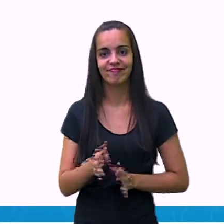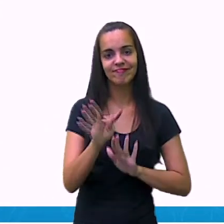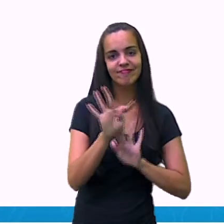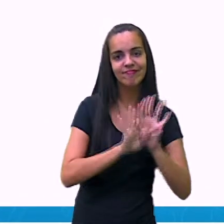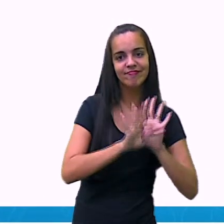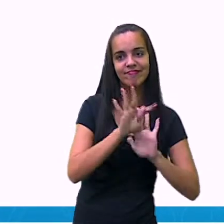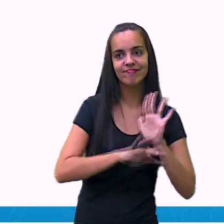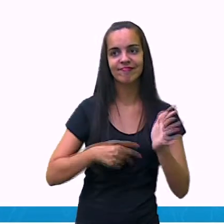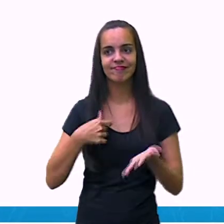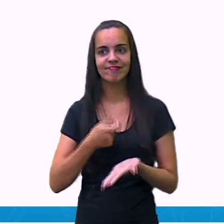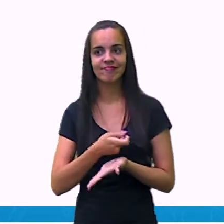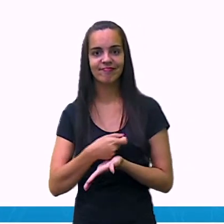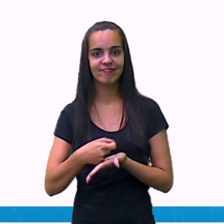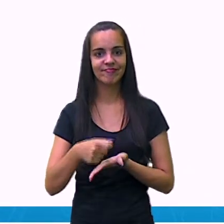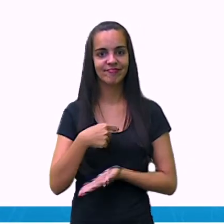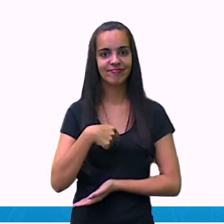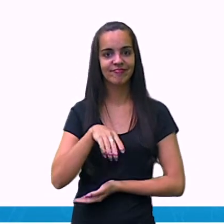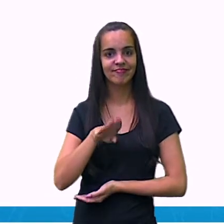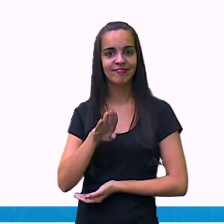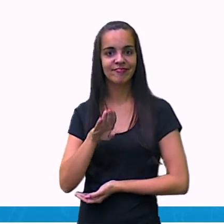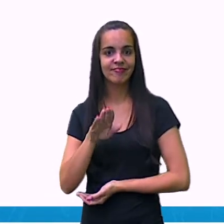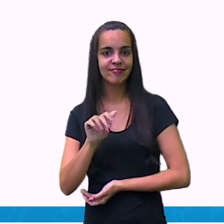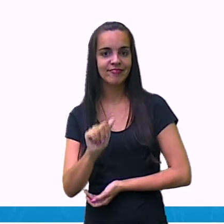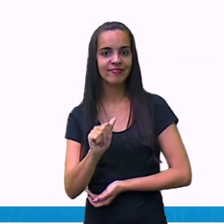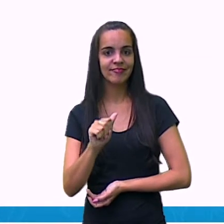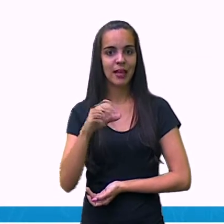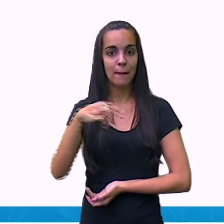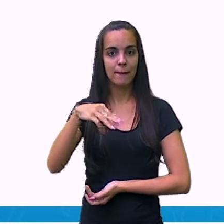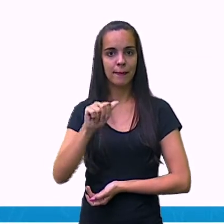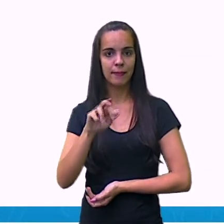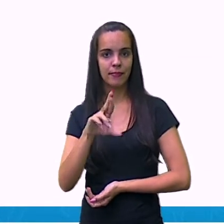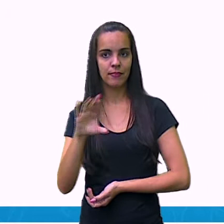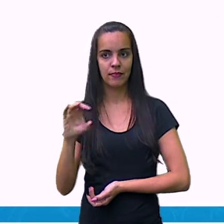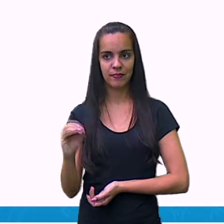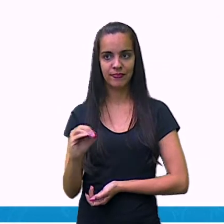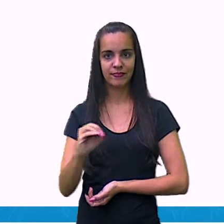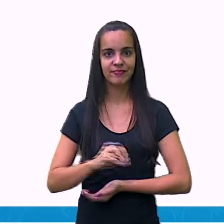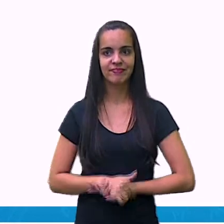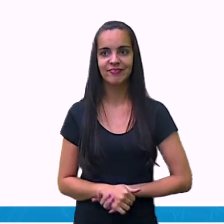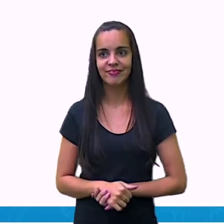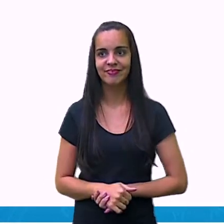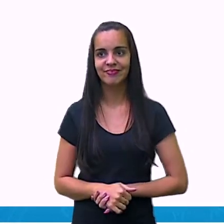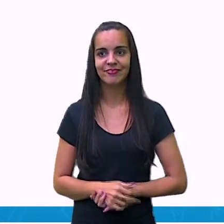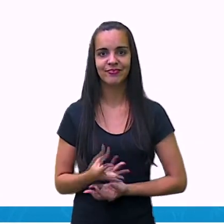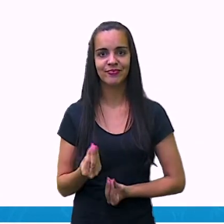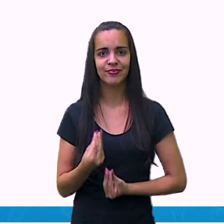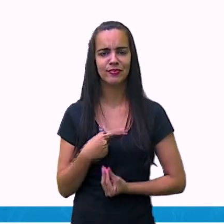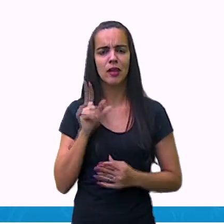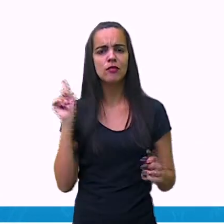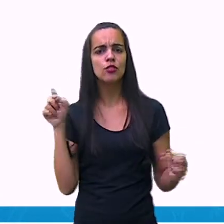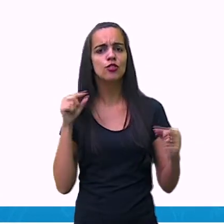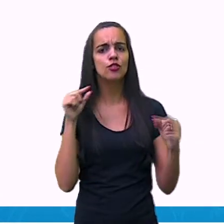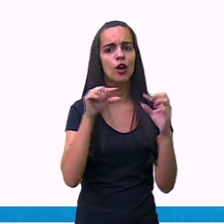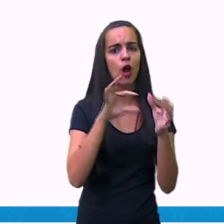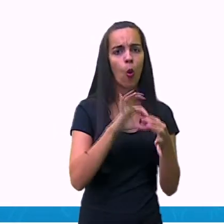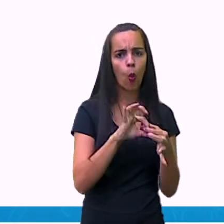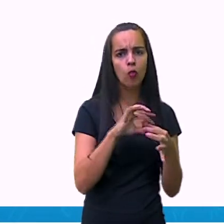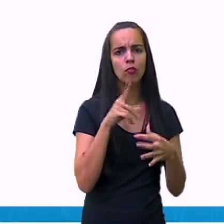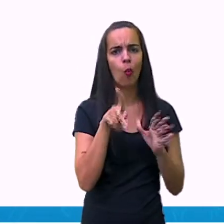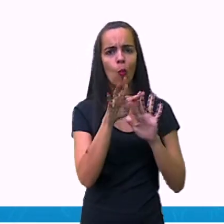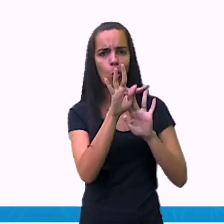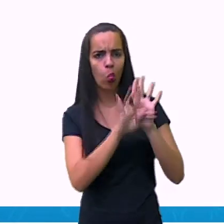um texto de Marot Barbieri. De acordo com o